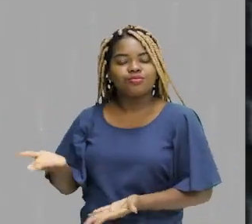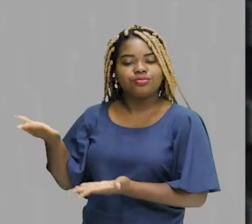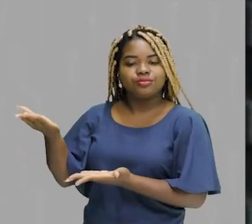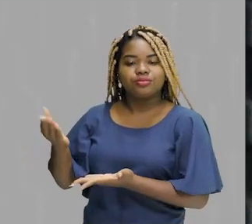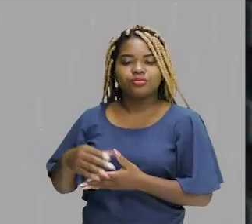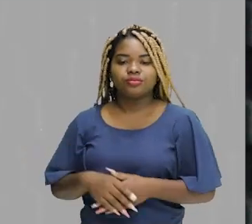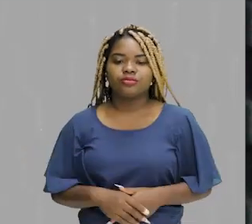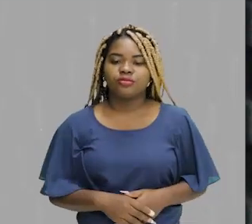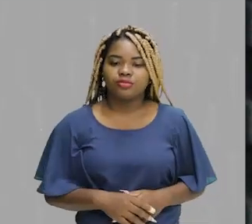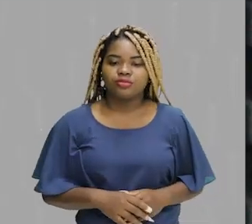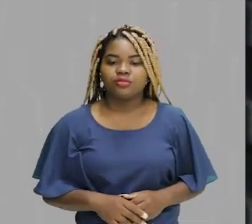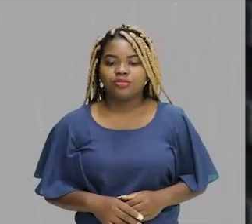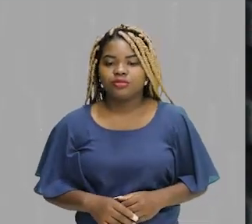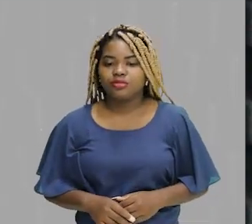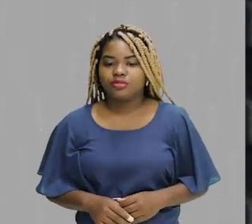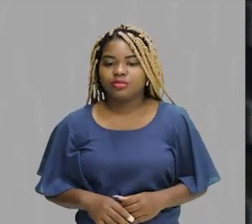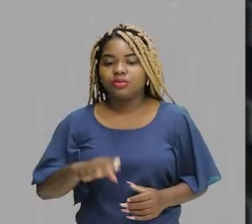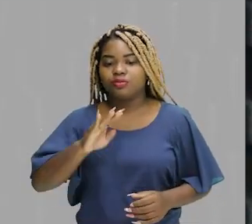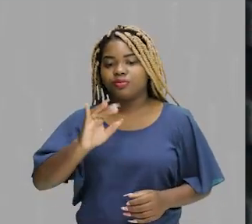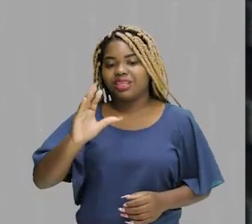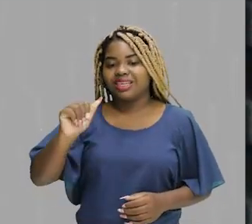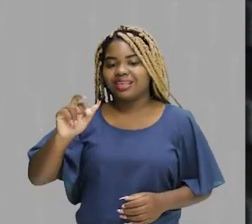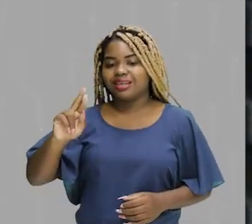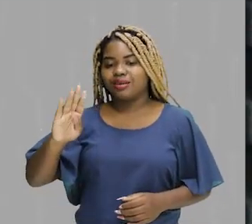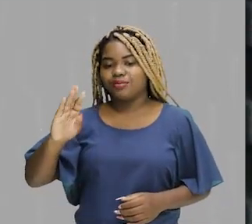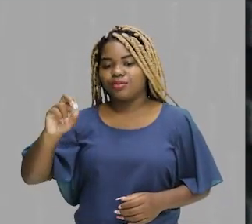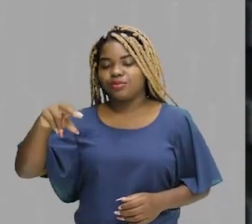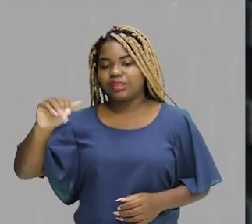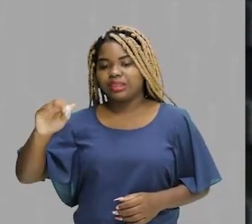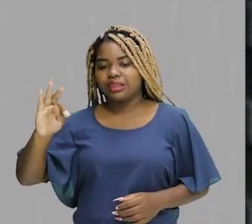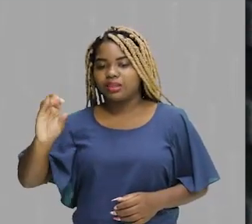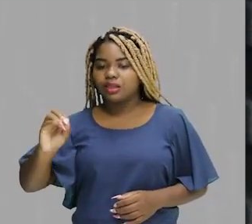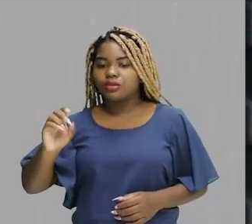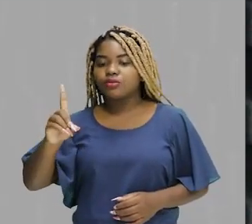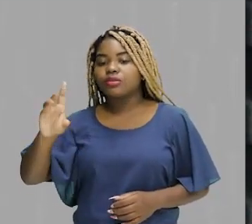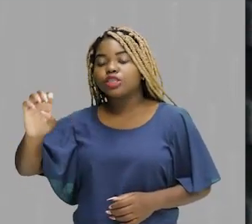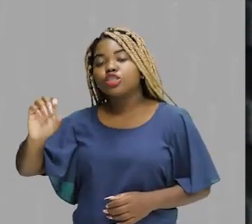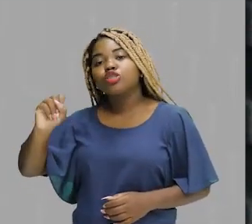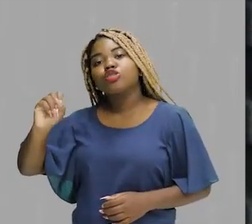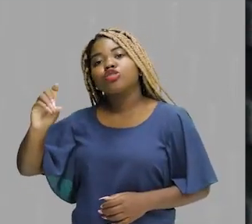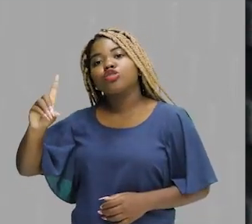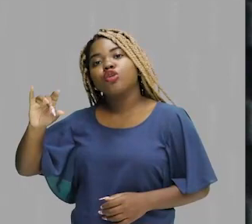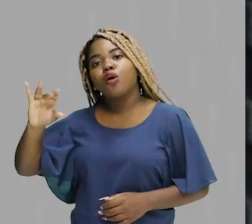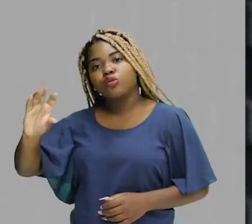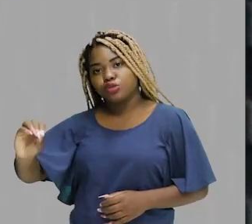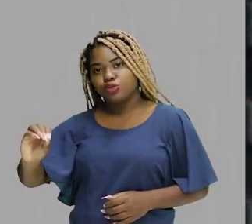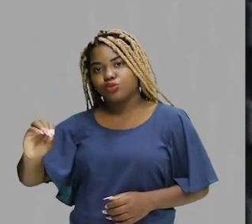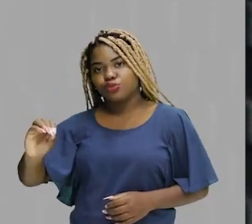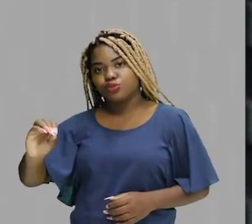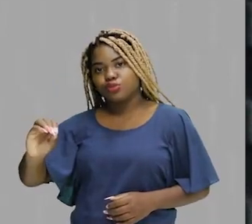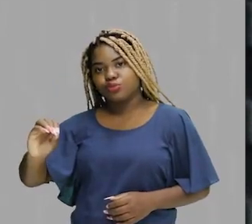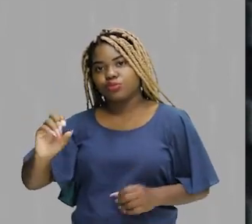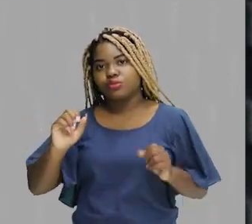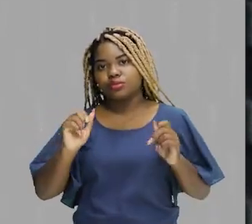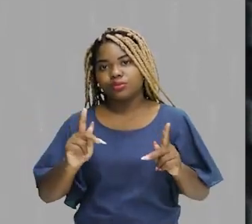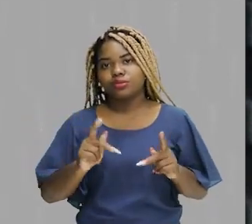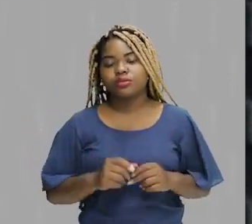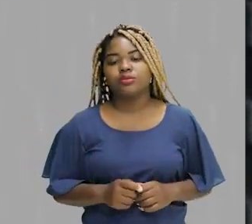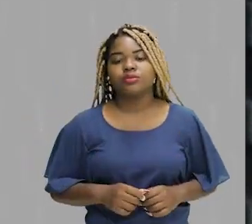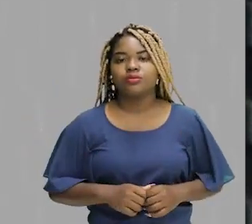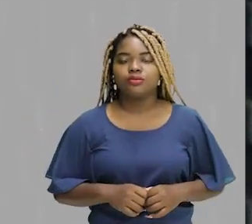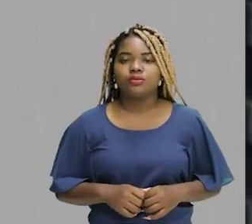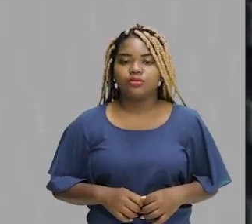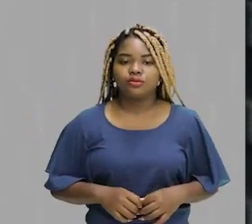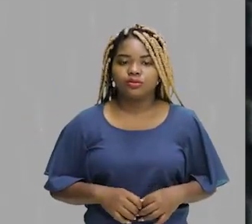sódio, certo? O bicarbonato ele vai apresentar uma propriedade ácida, porque ele vai liberar